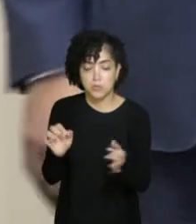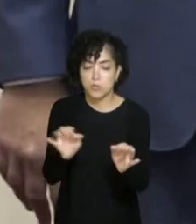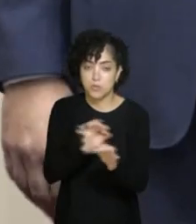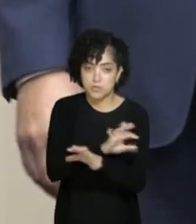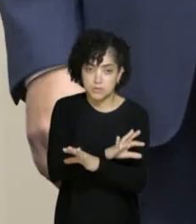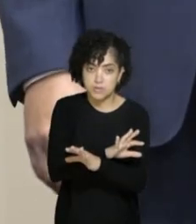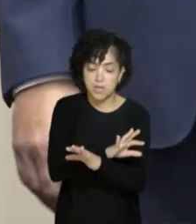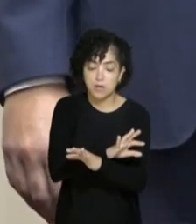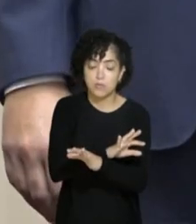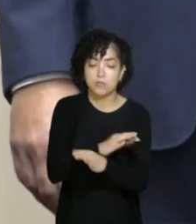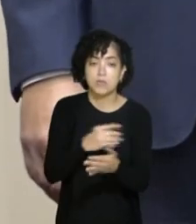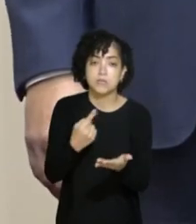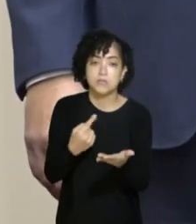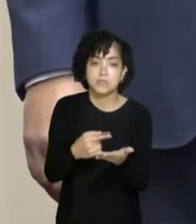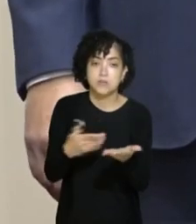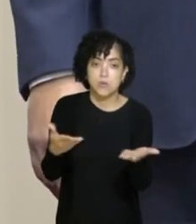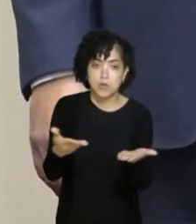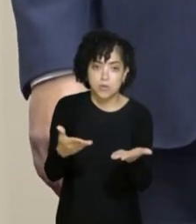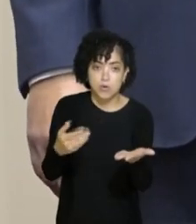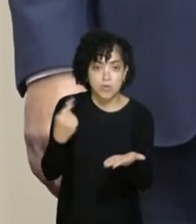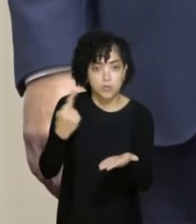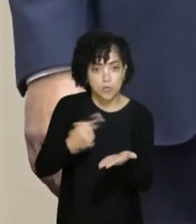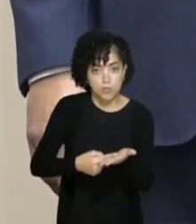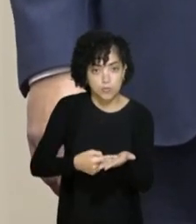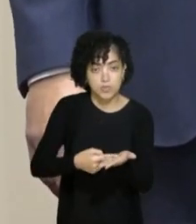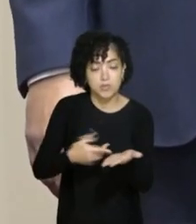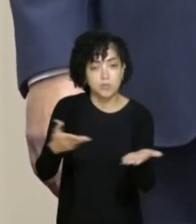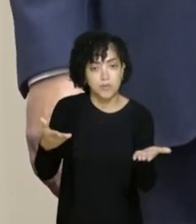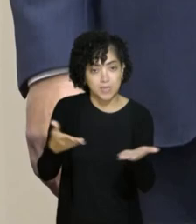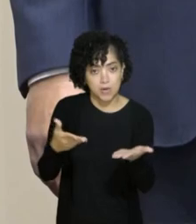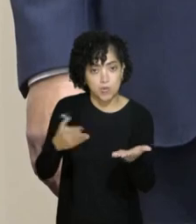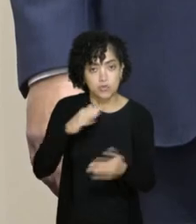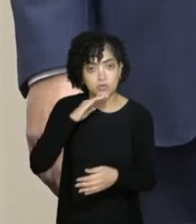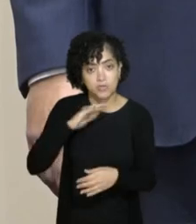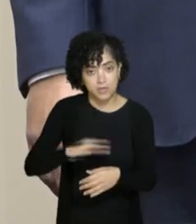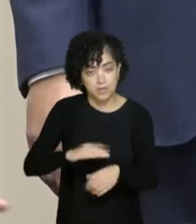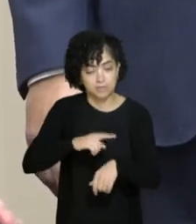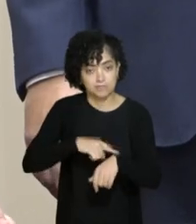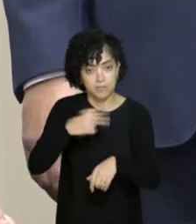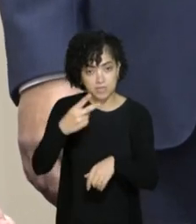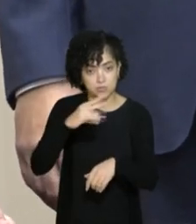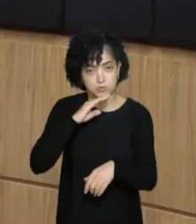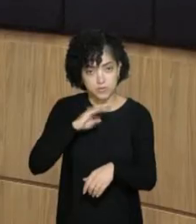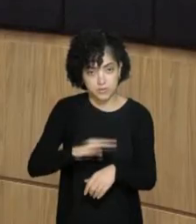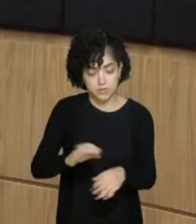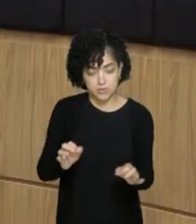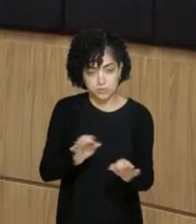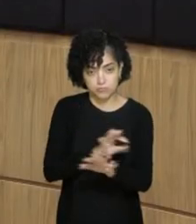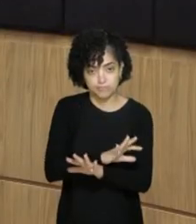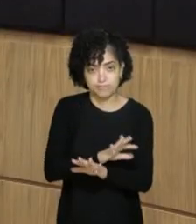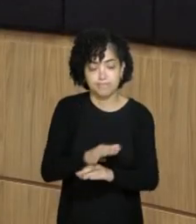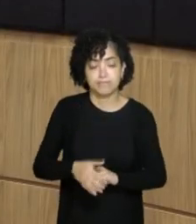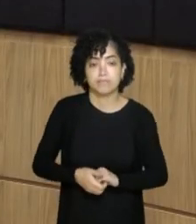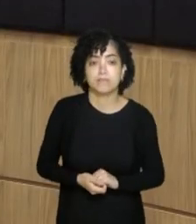presente sessão, convocando a próxima para hoje às 14 horas. Está encerrada a presente sessão.